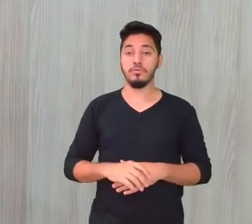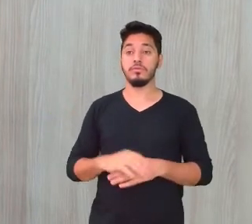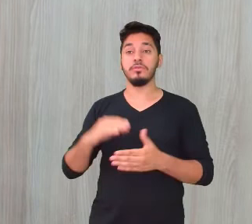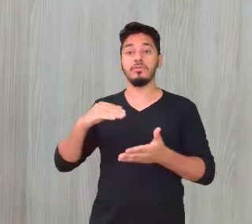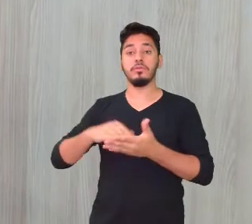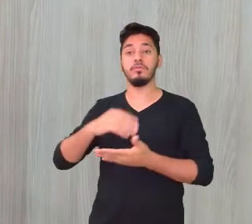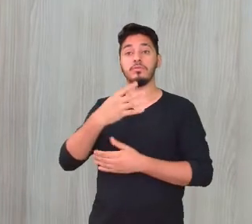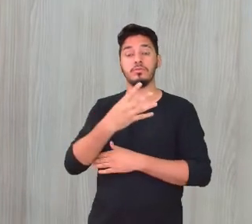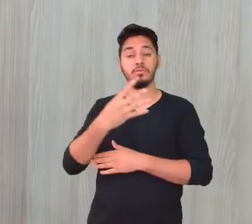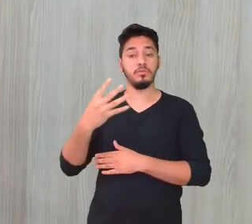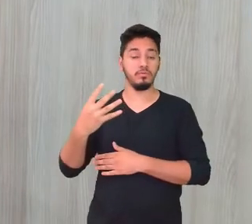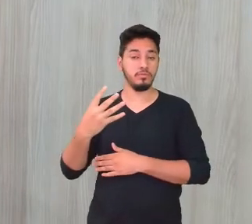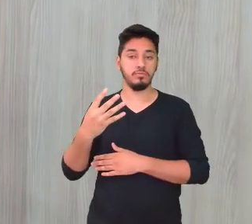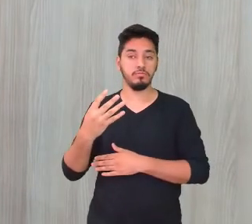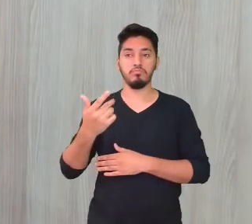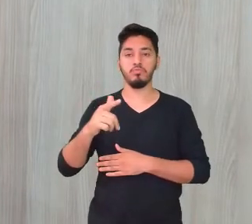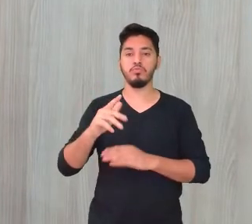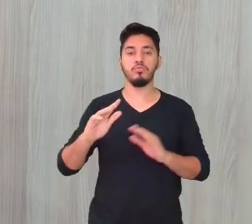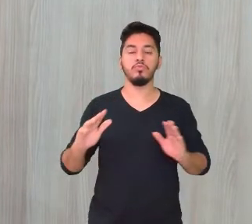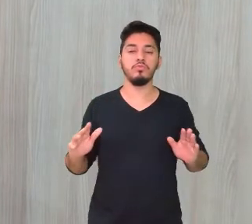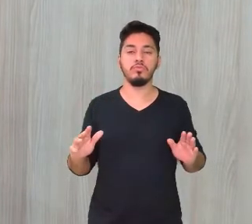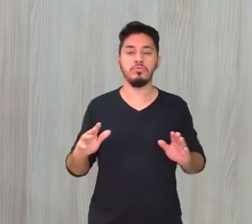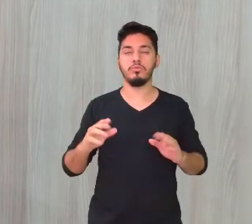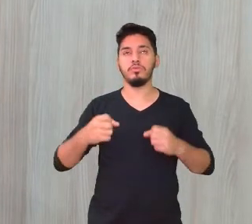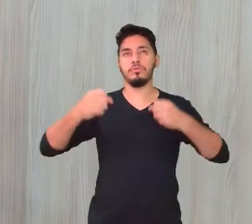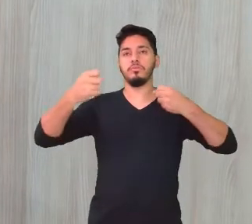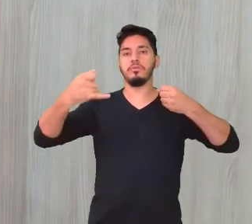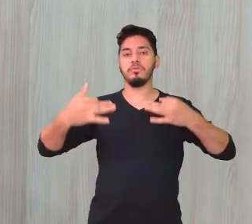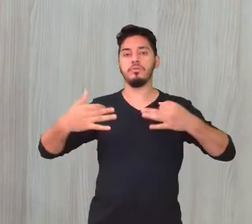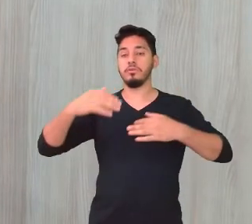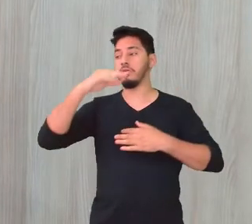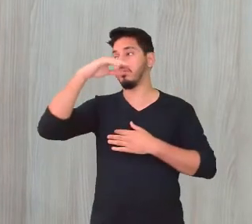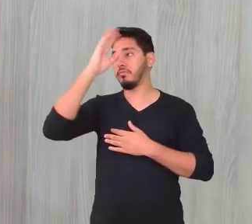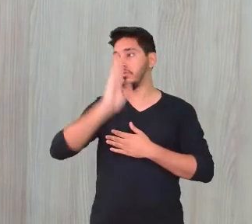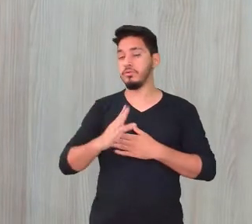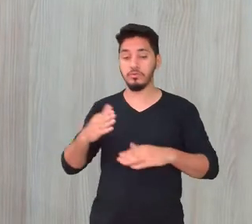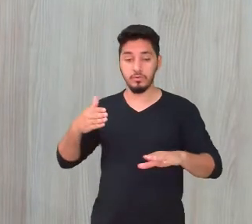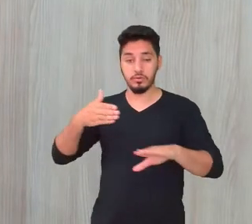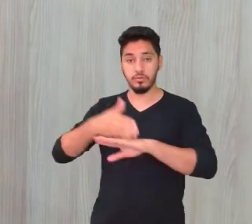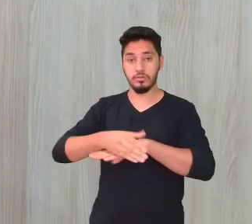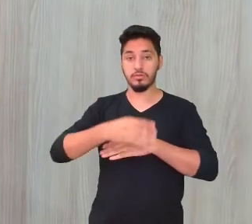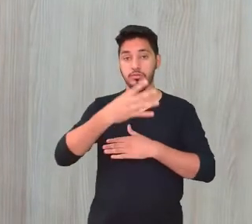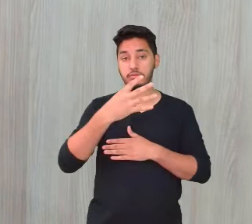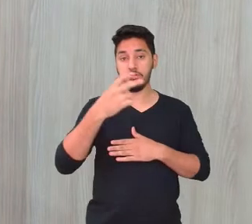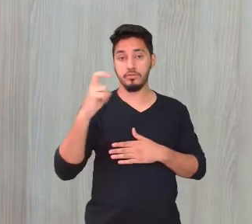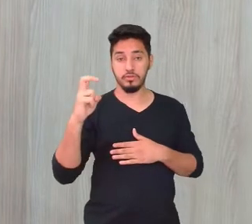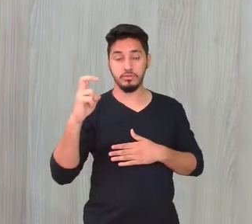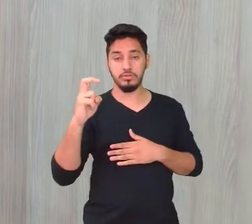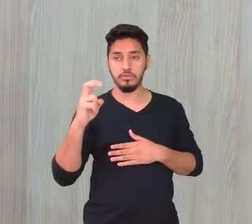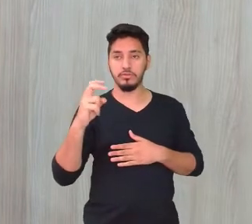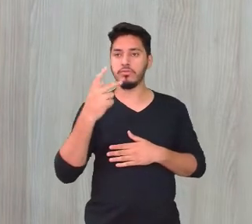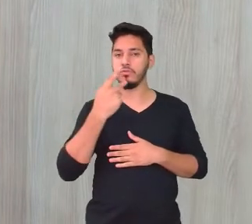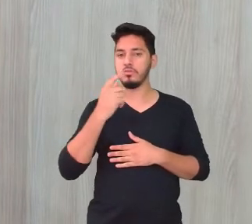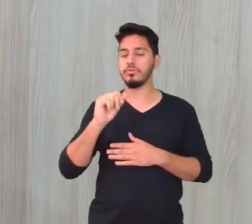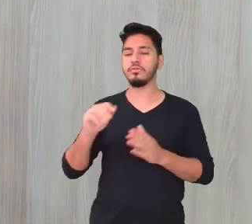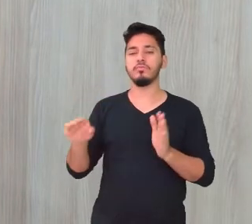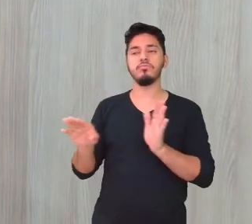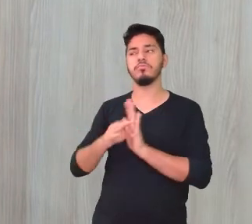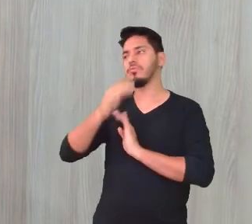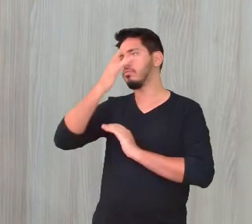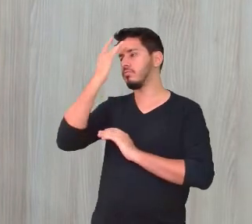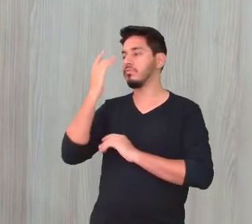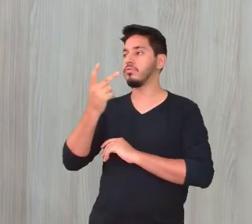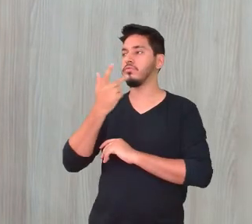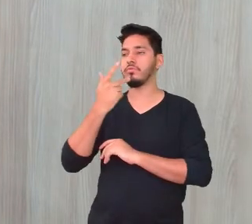ninguém tinha uma definição. Aí o Brasil entra na guerra em 45, ele vai dizer já, chegou uns camaradas lá, dizendo